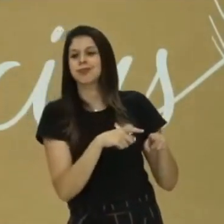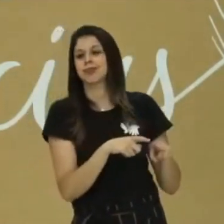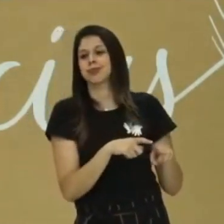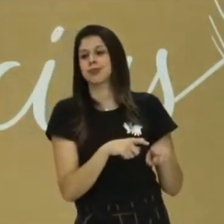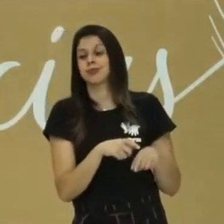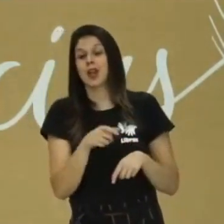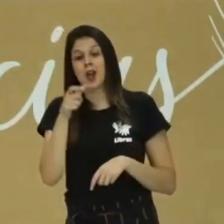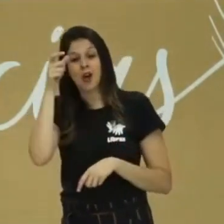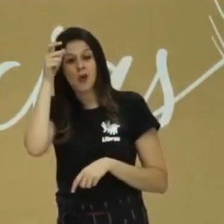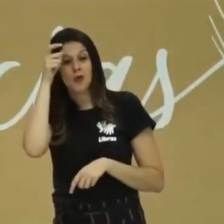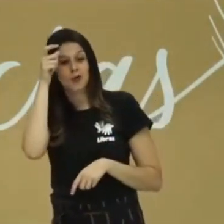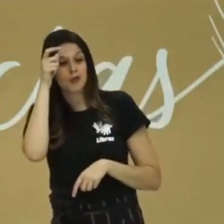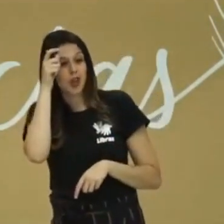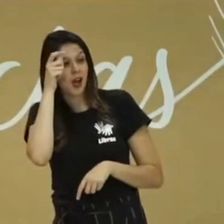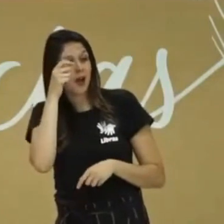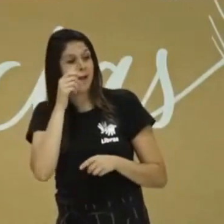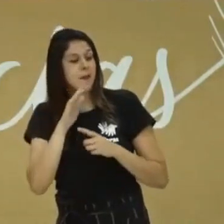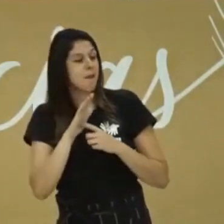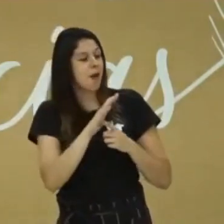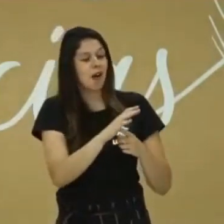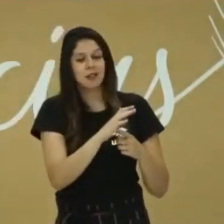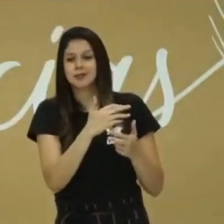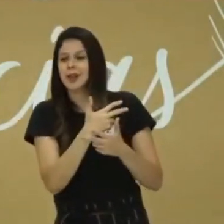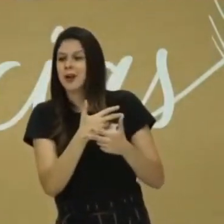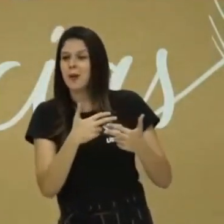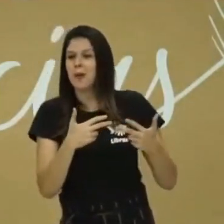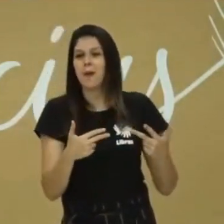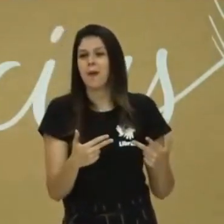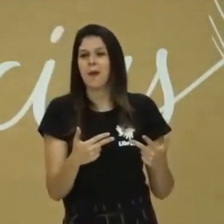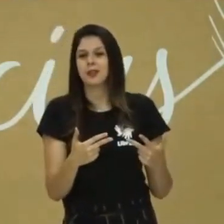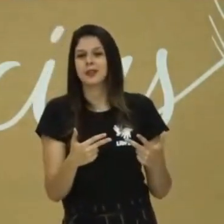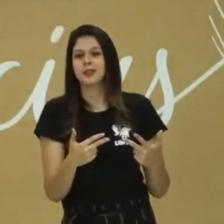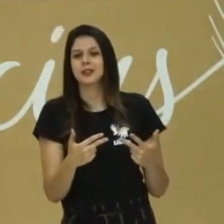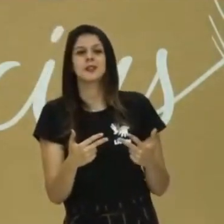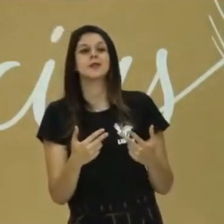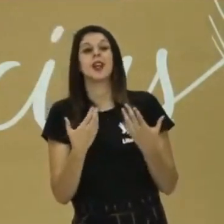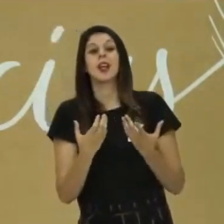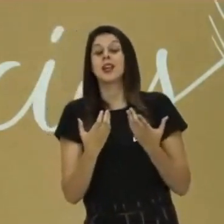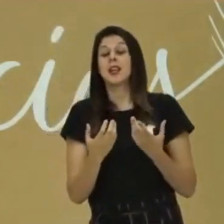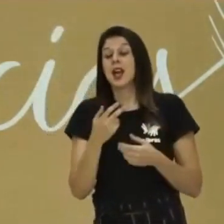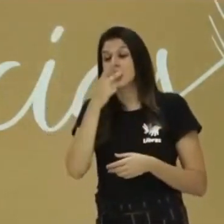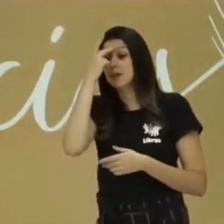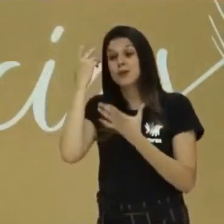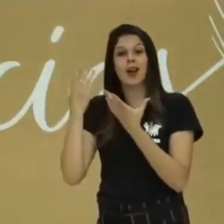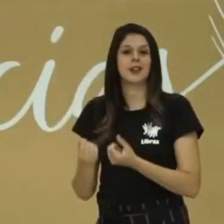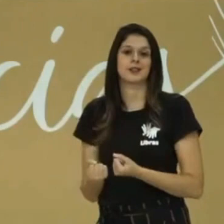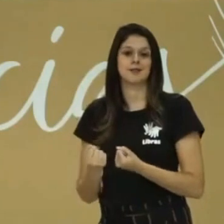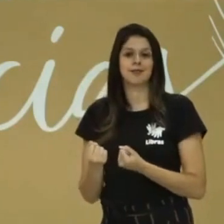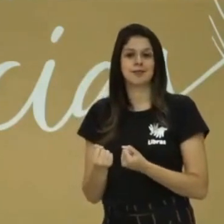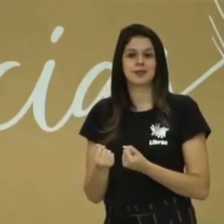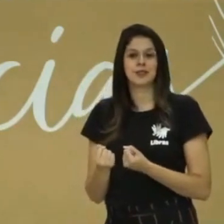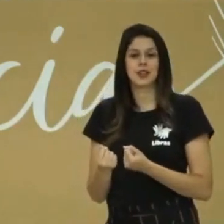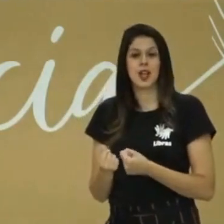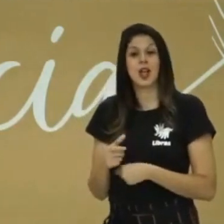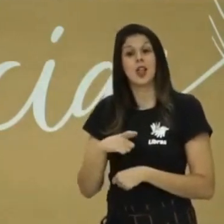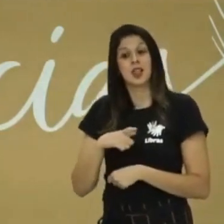levando até uma filosofia um nível de comunicação que convence pessoas a e os grandes que foram